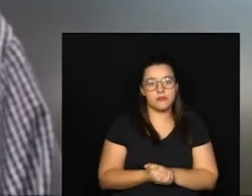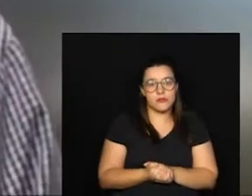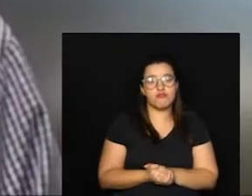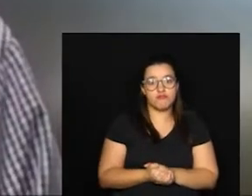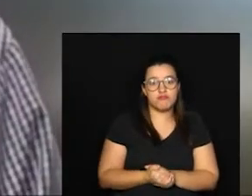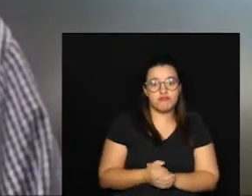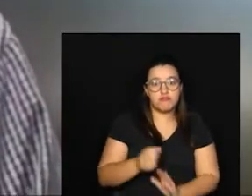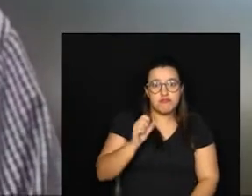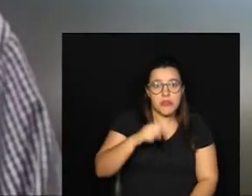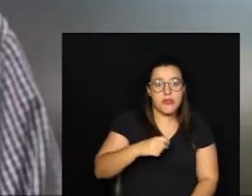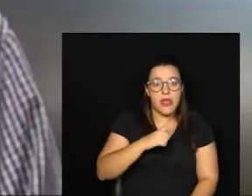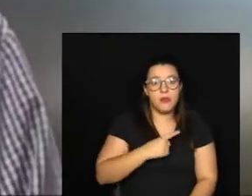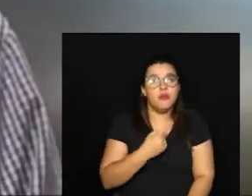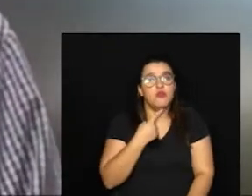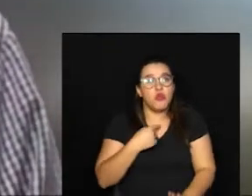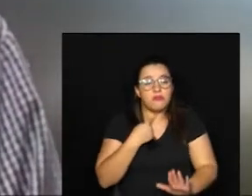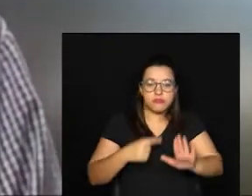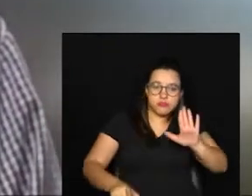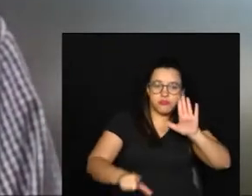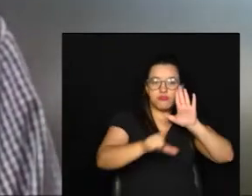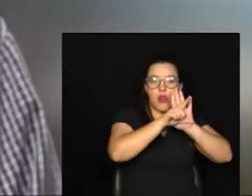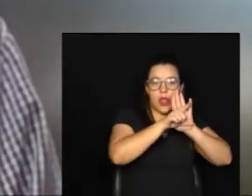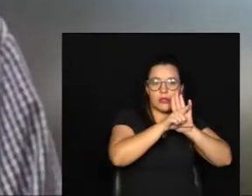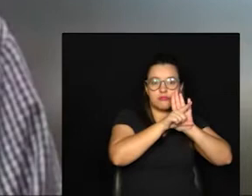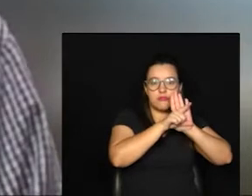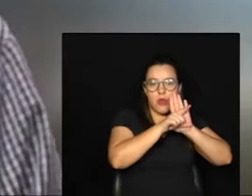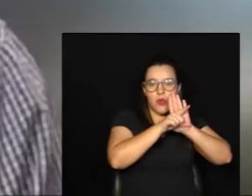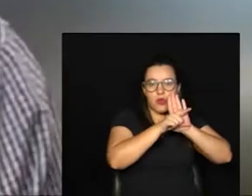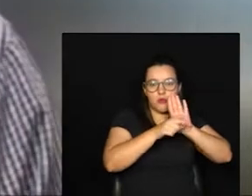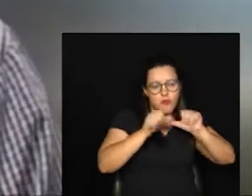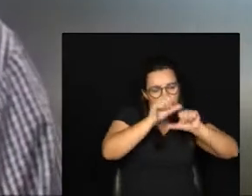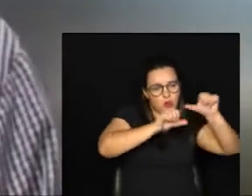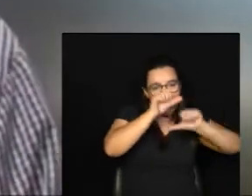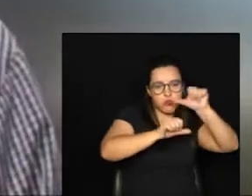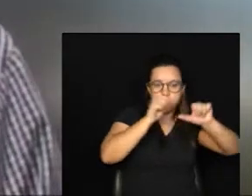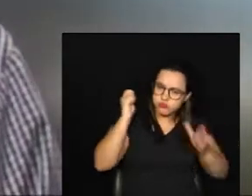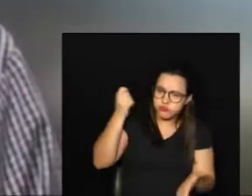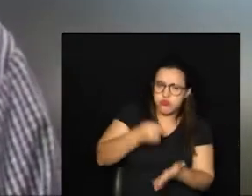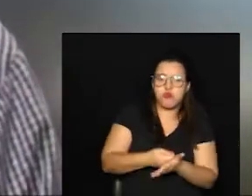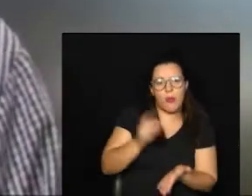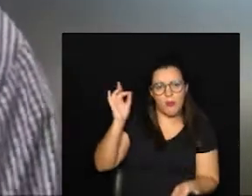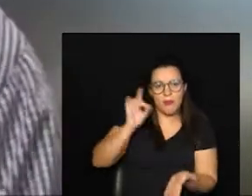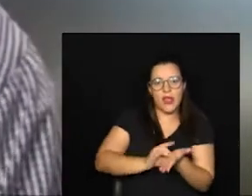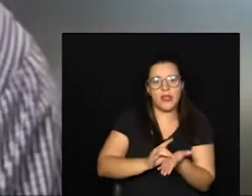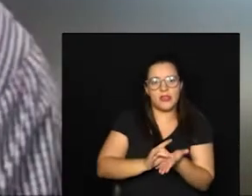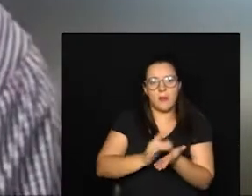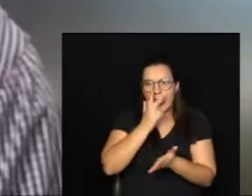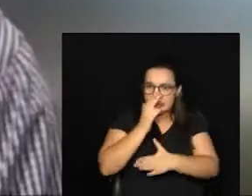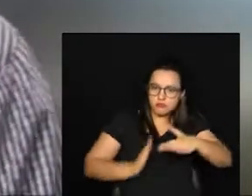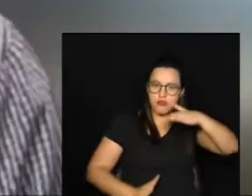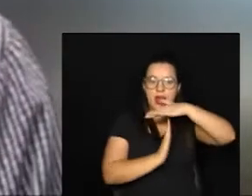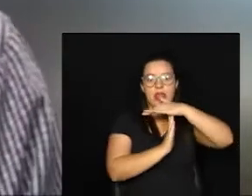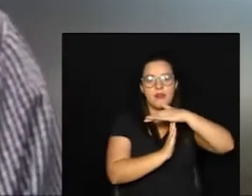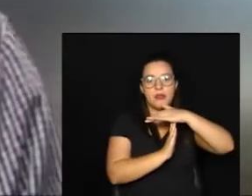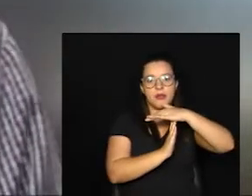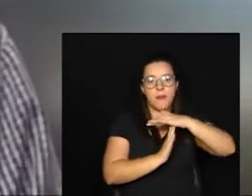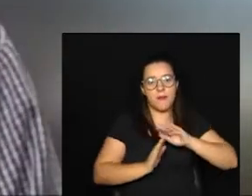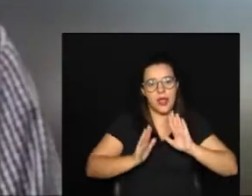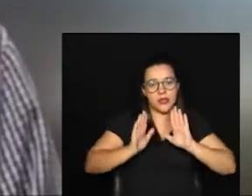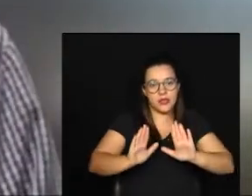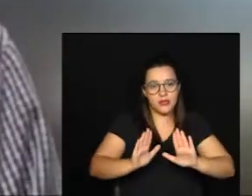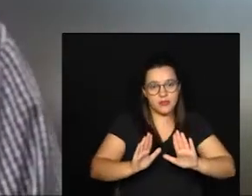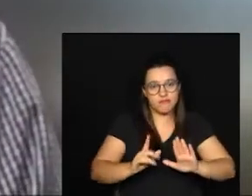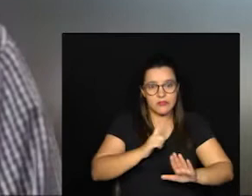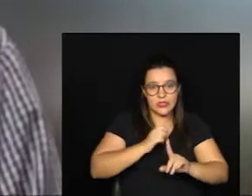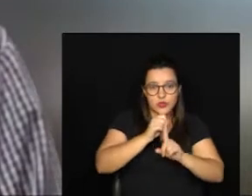do legislador em aumentar o rigor e estabelecer limites a determinados comportamentos. Na contramão disso, nós temos